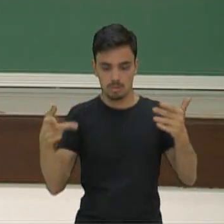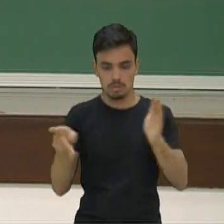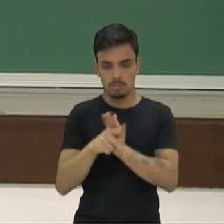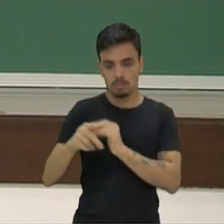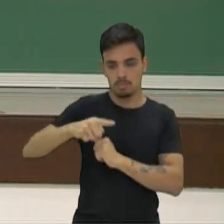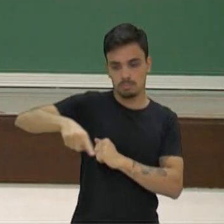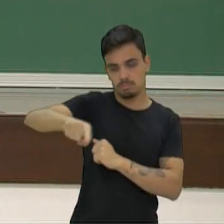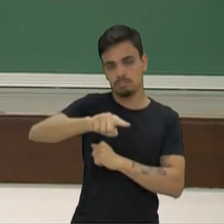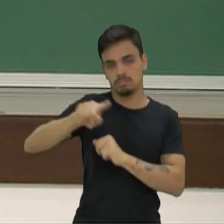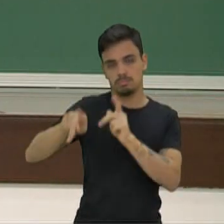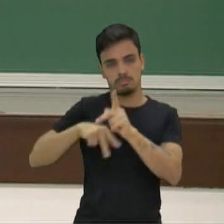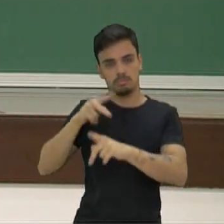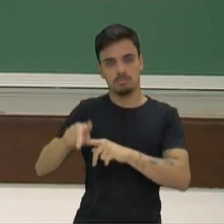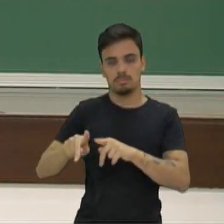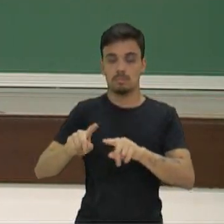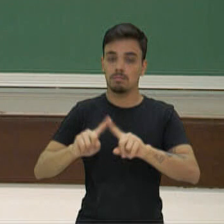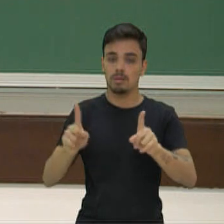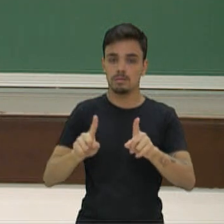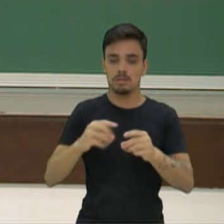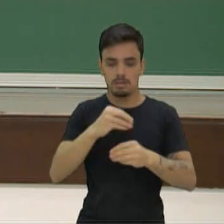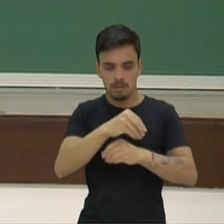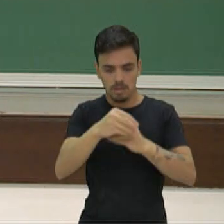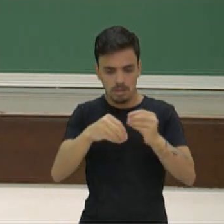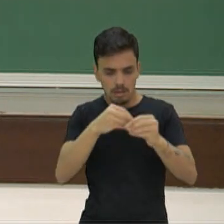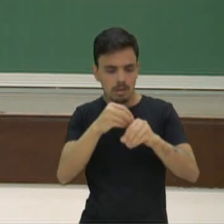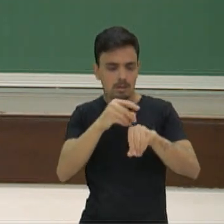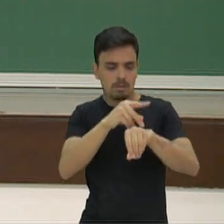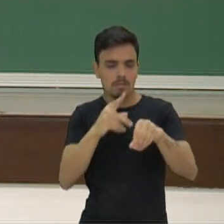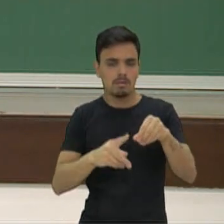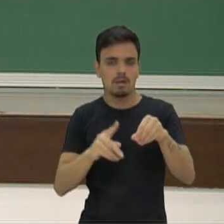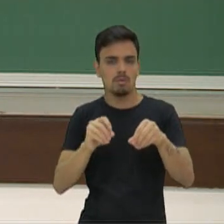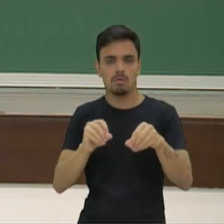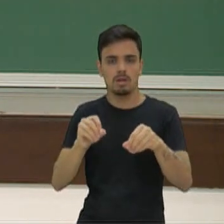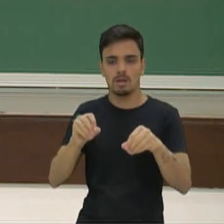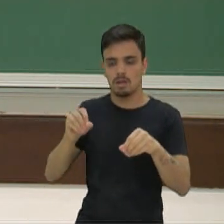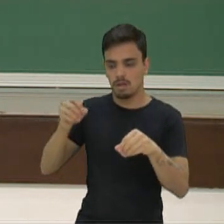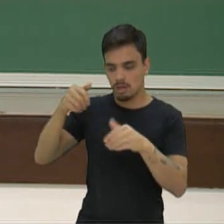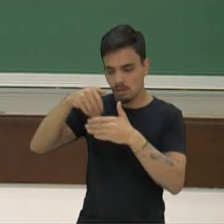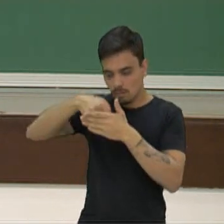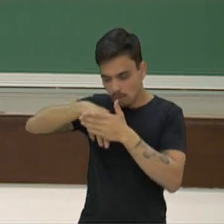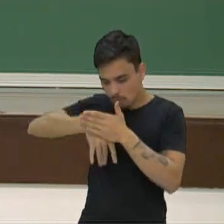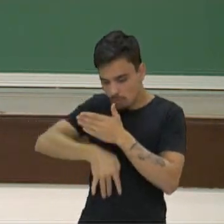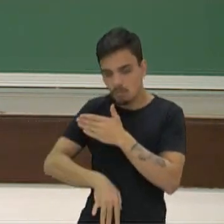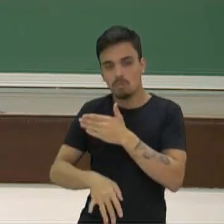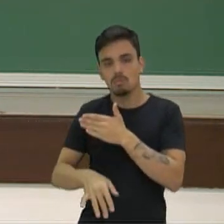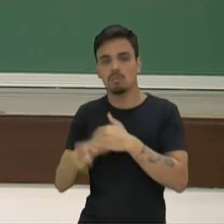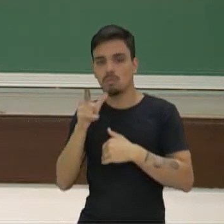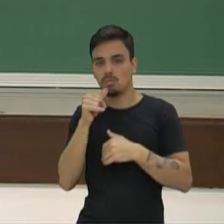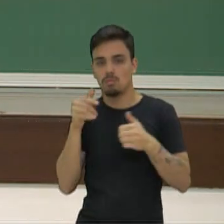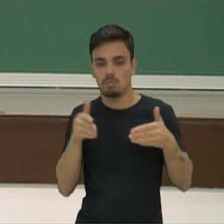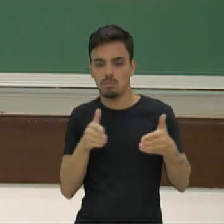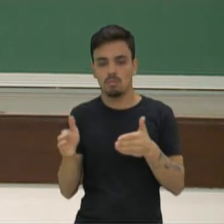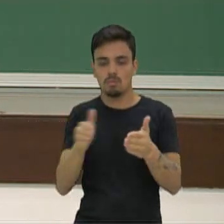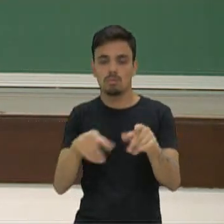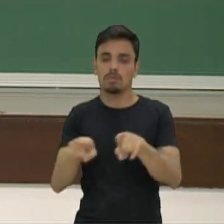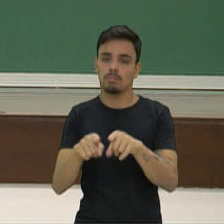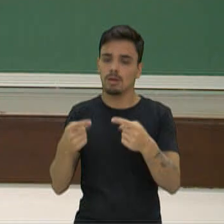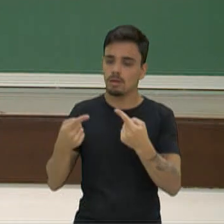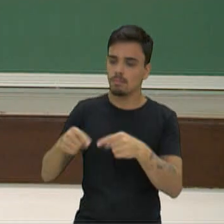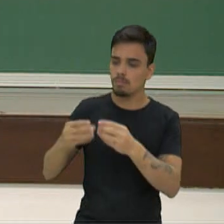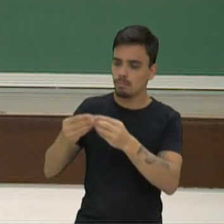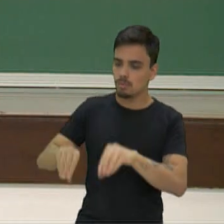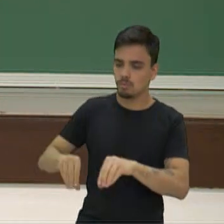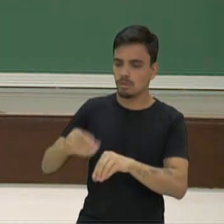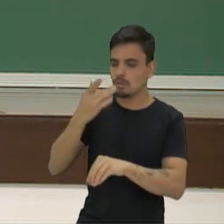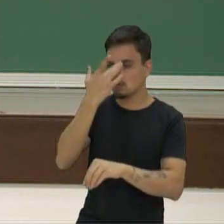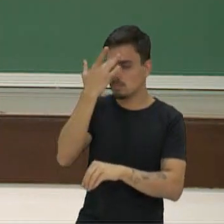aquela erosão vai para o fundo do rio, mata a vida daquele rio, além de prejudicar a natureza, prejudica